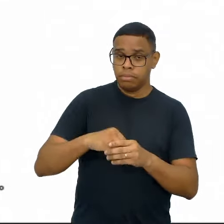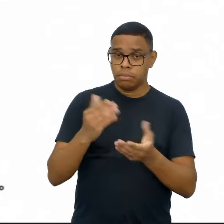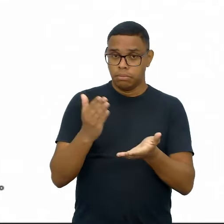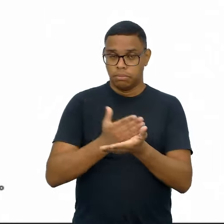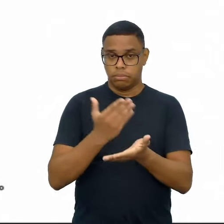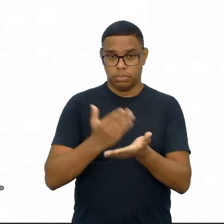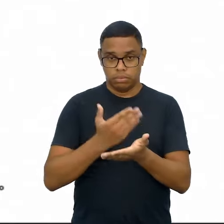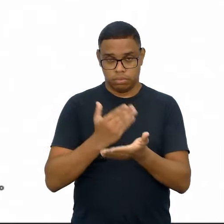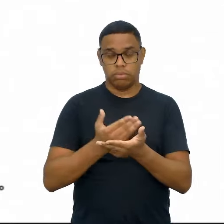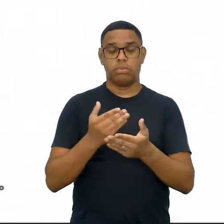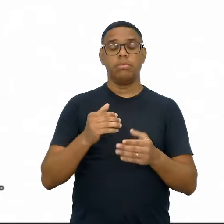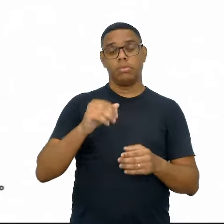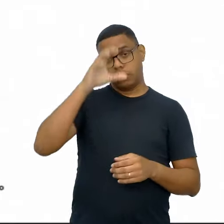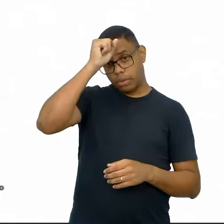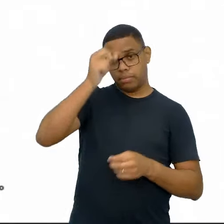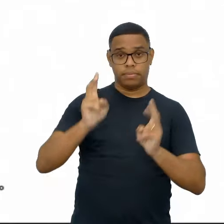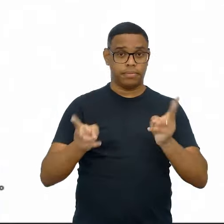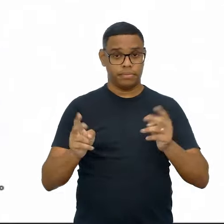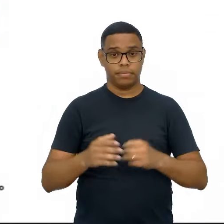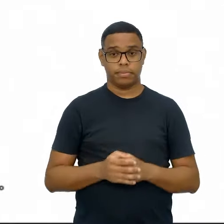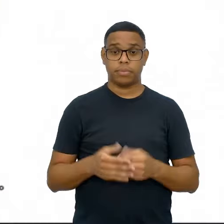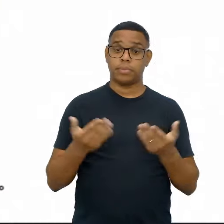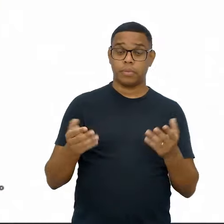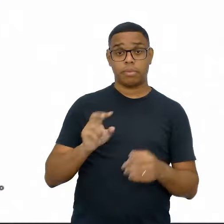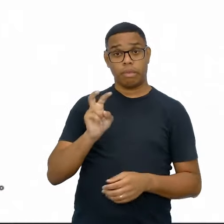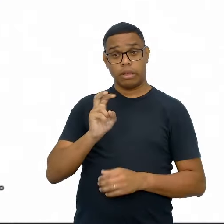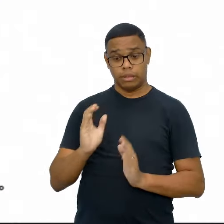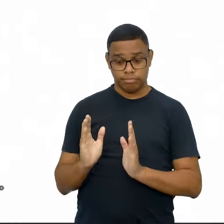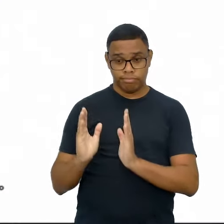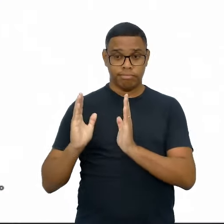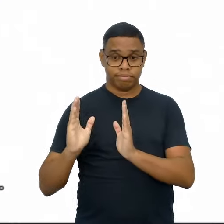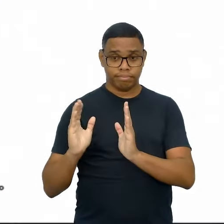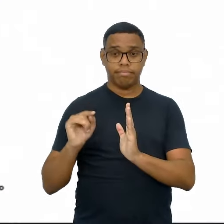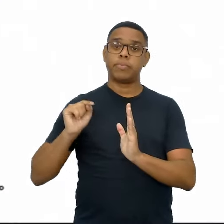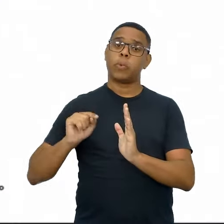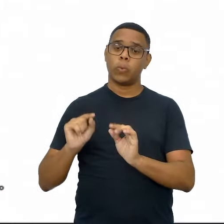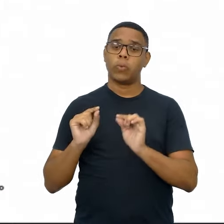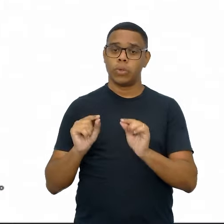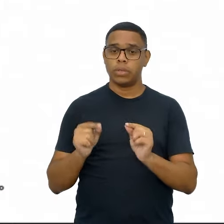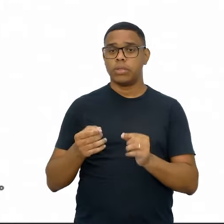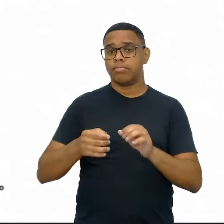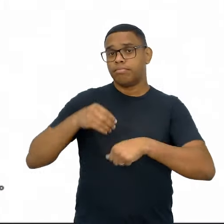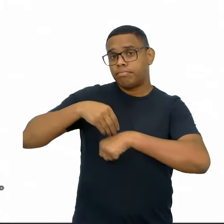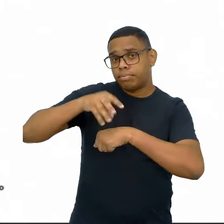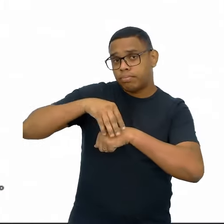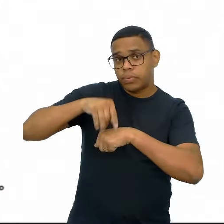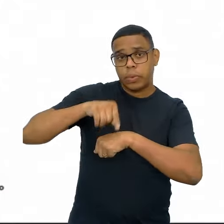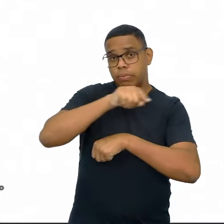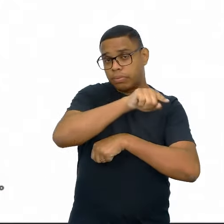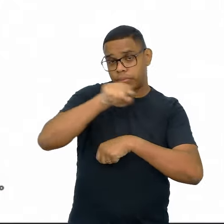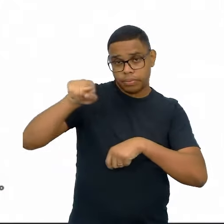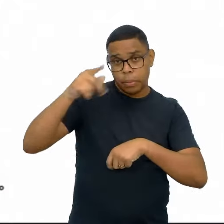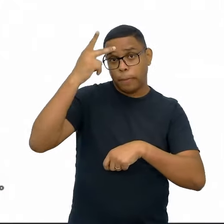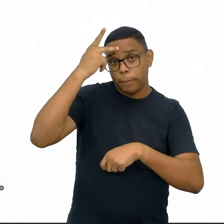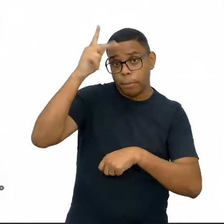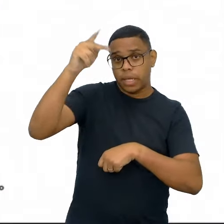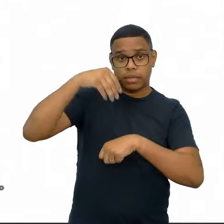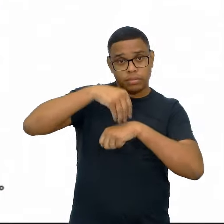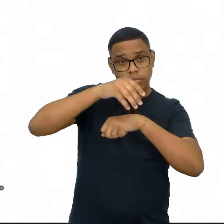do Aprender Sempre. E no quinto momento a gente vai trazer a sugestão